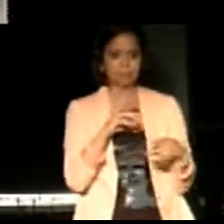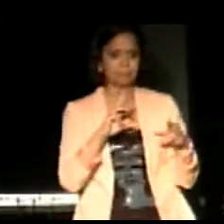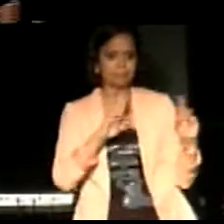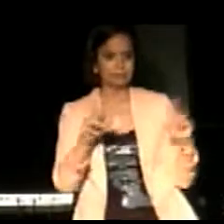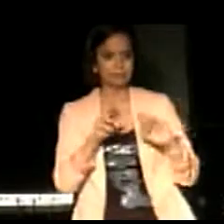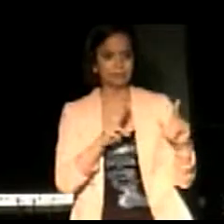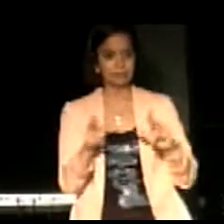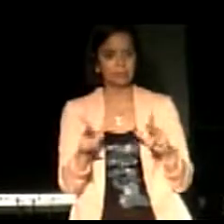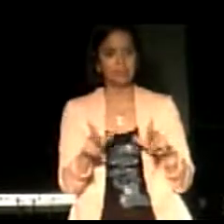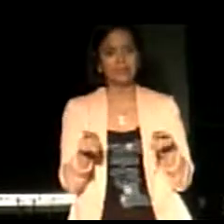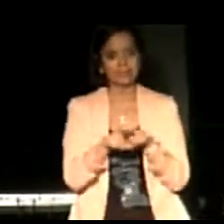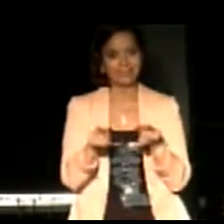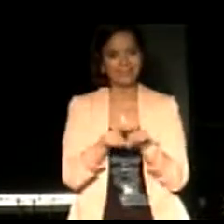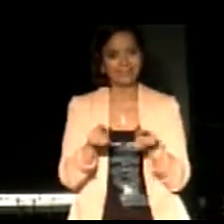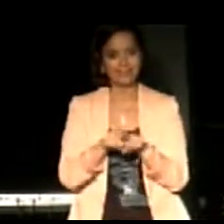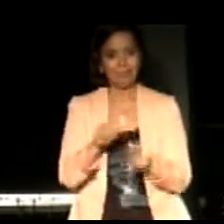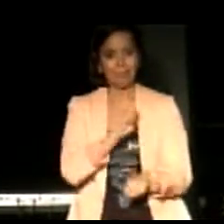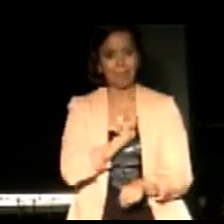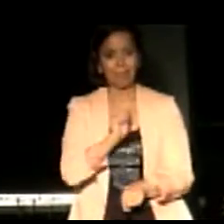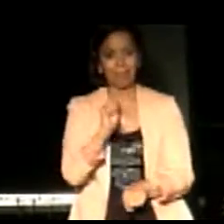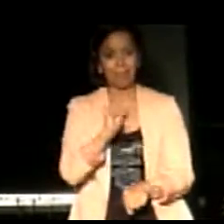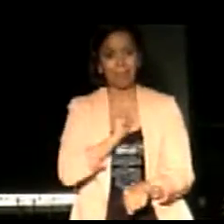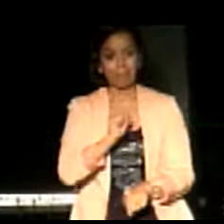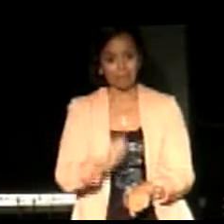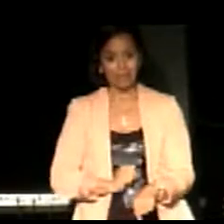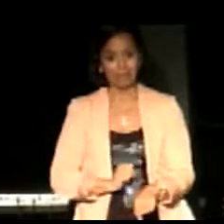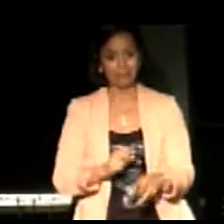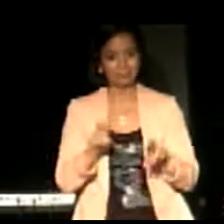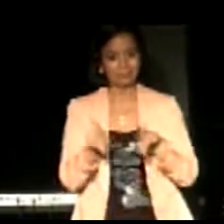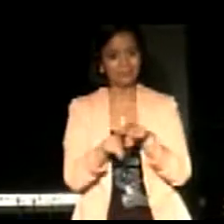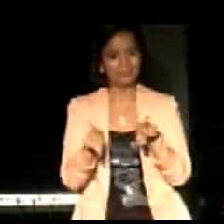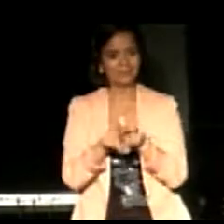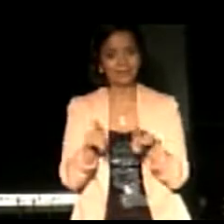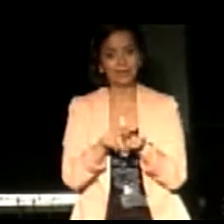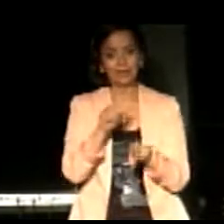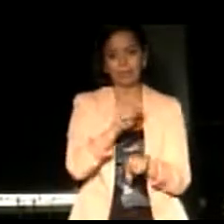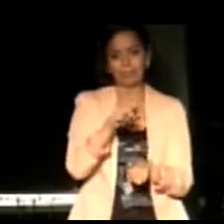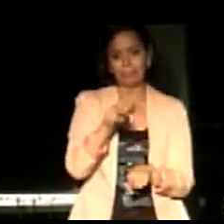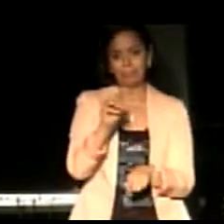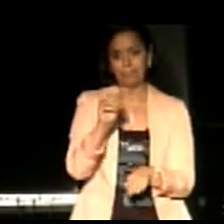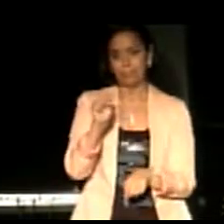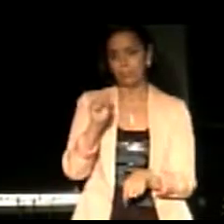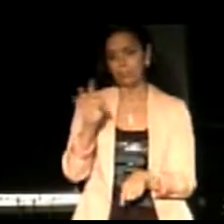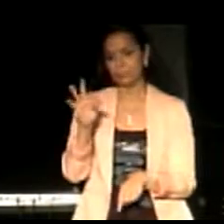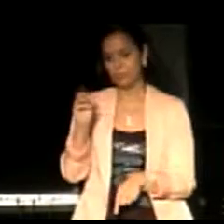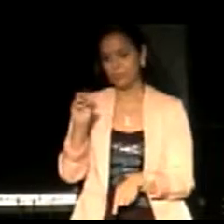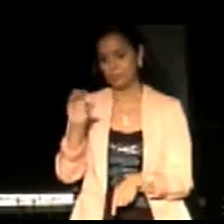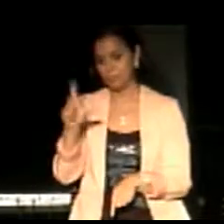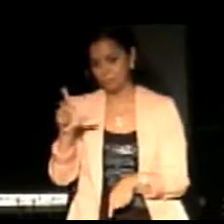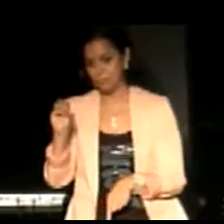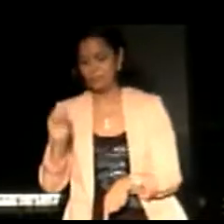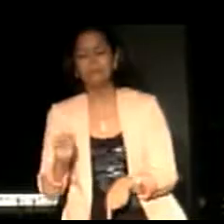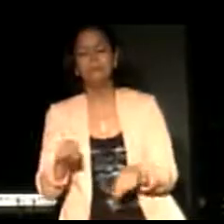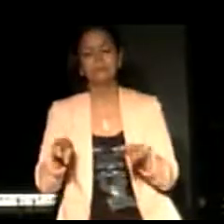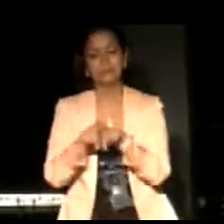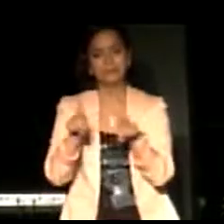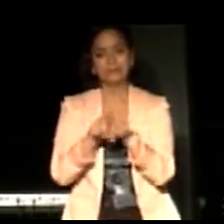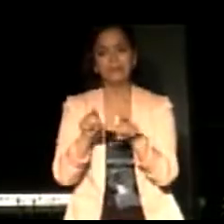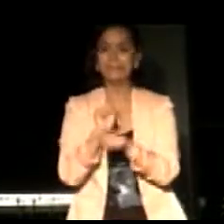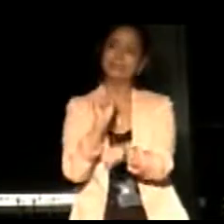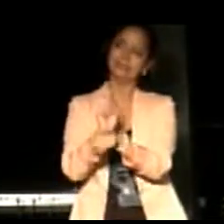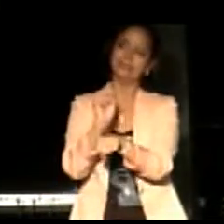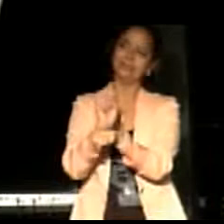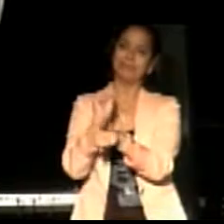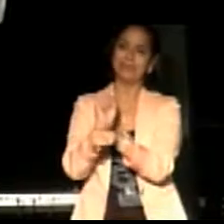até os próprios apóstolos queriam, esperavam, um reino político. Vemos isso em várias